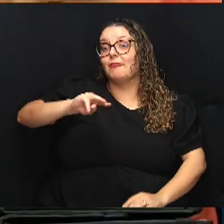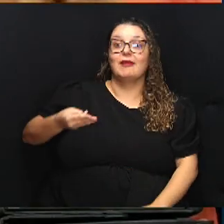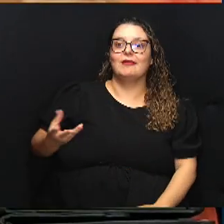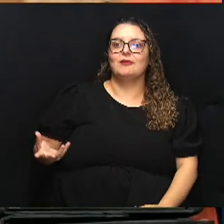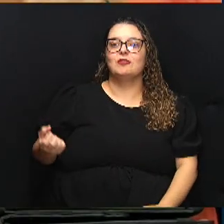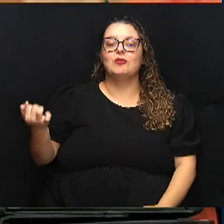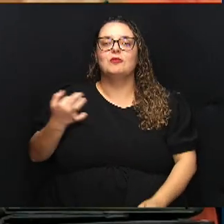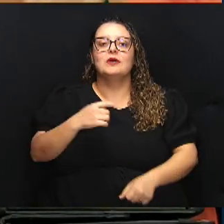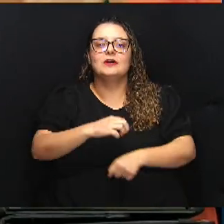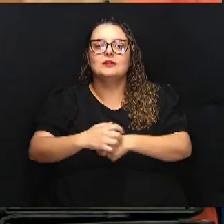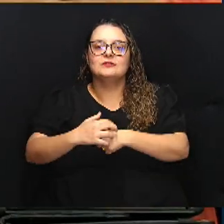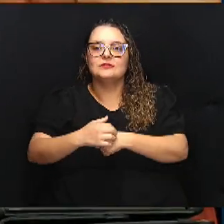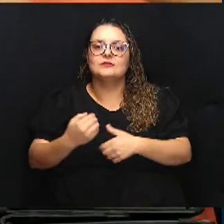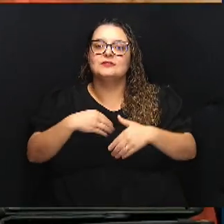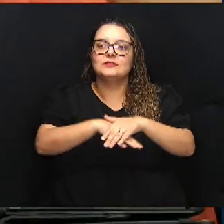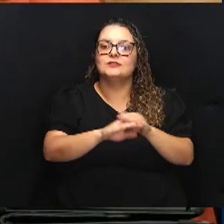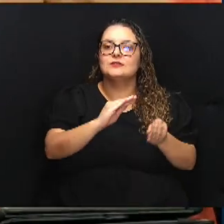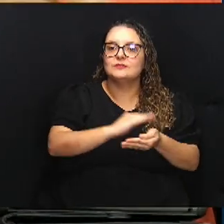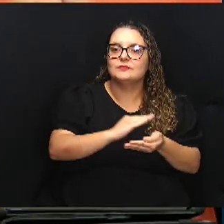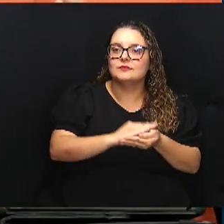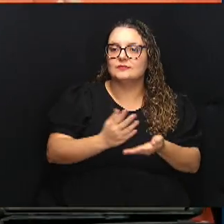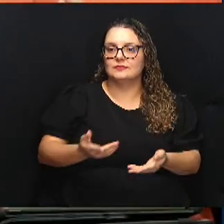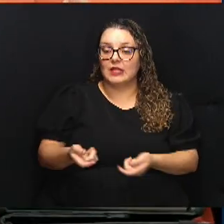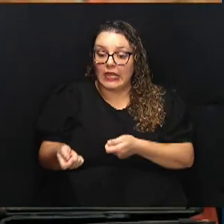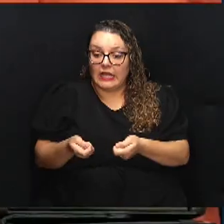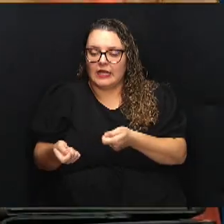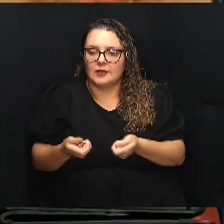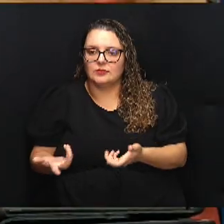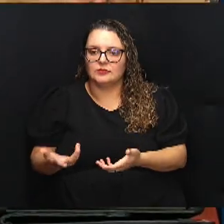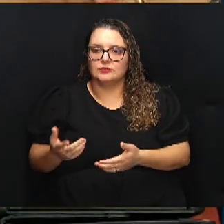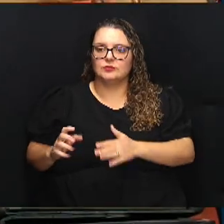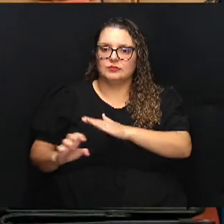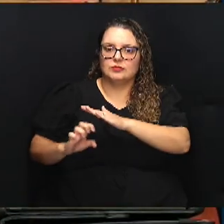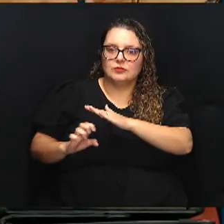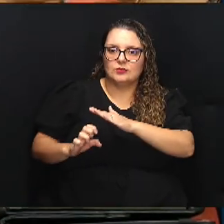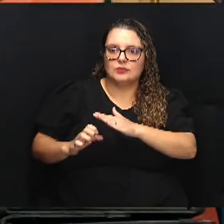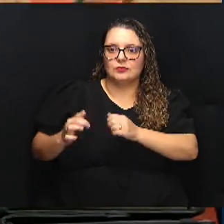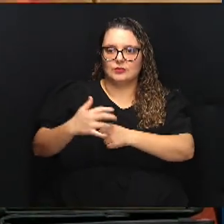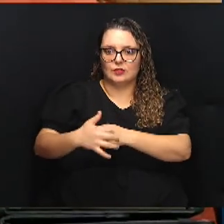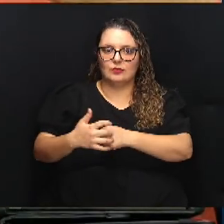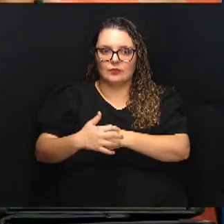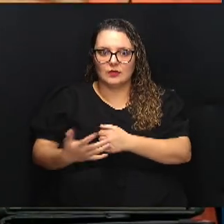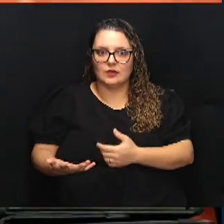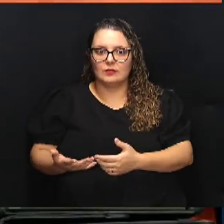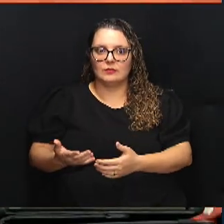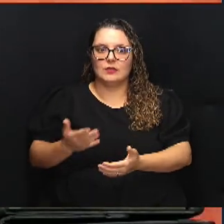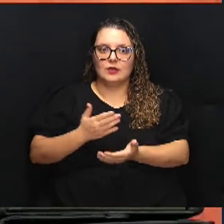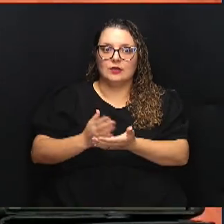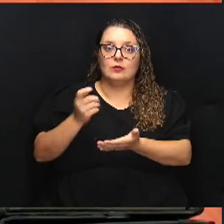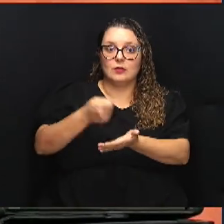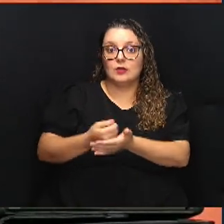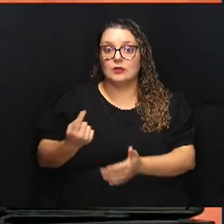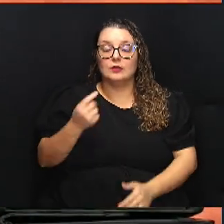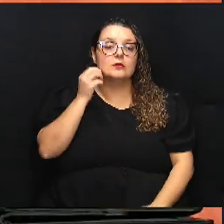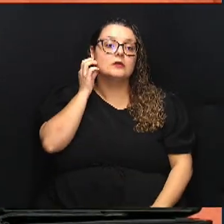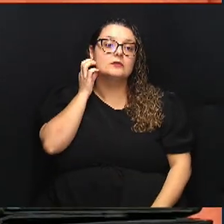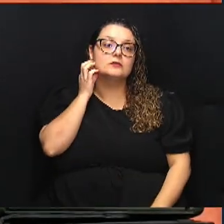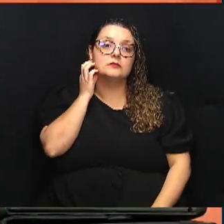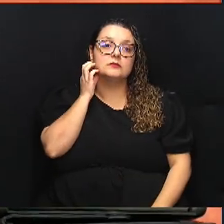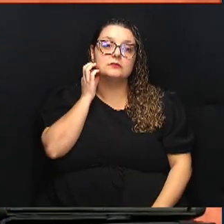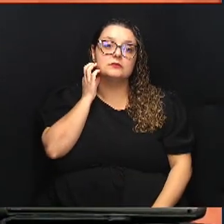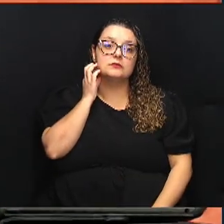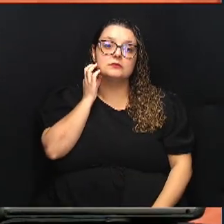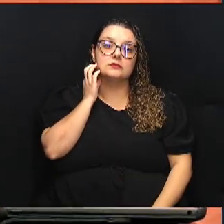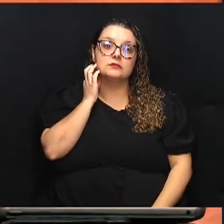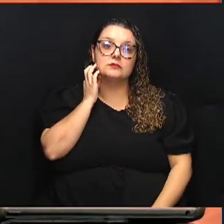gente precisa guardar de reserva, né, para segurar aí o negócio no digital, Tá, para que ele comece a se pagar sozinho? vamos Vamos lá. lá. Se